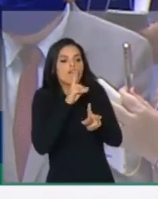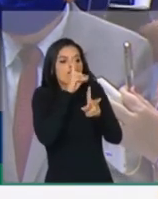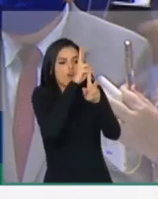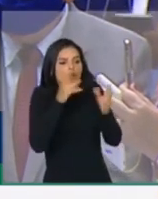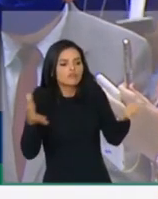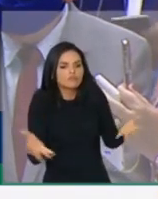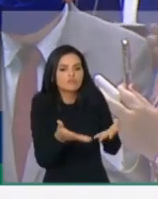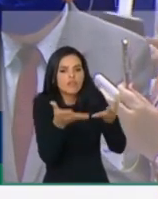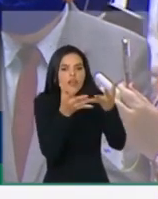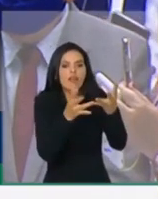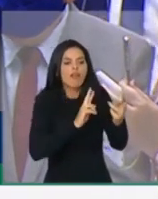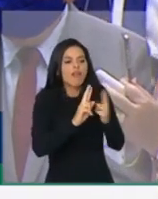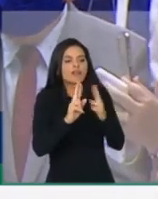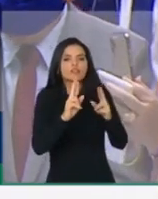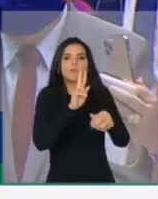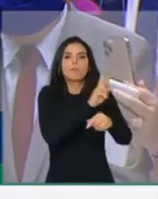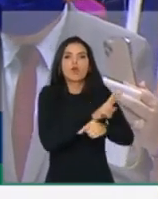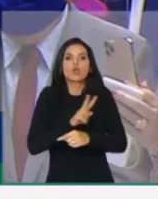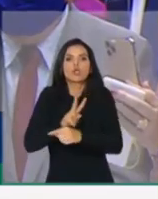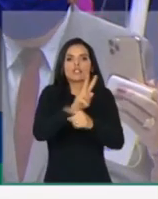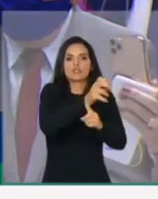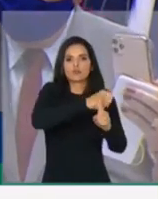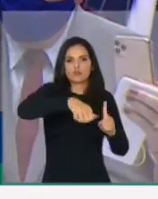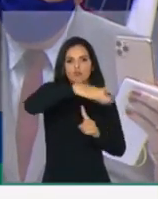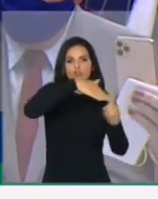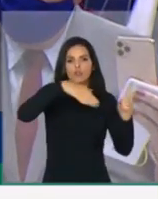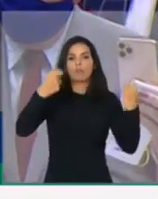de proteção social. Temos de